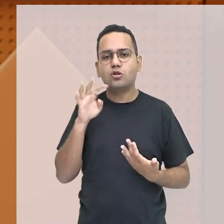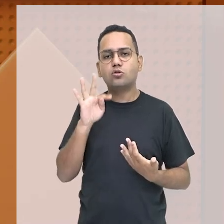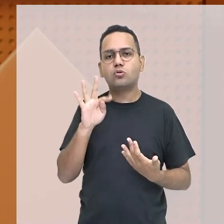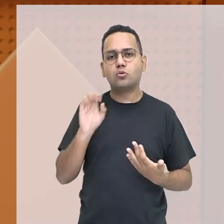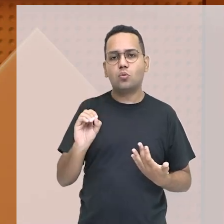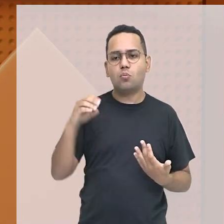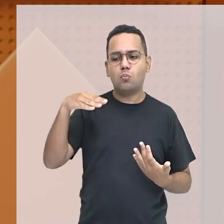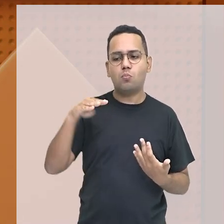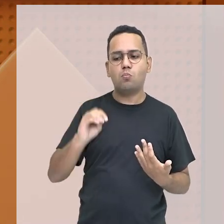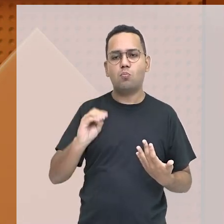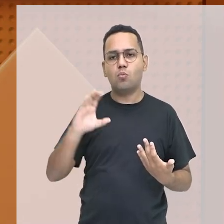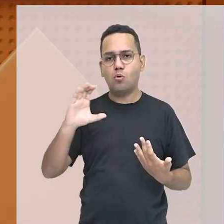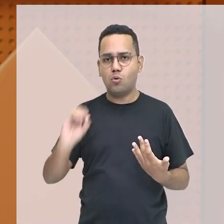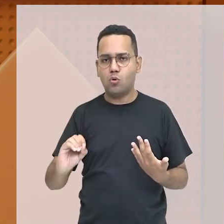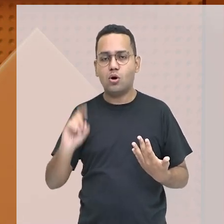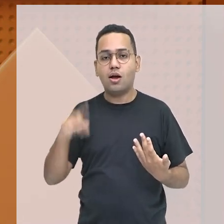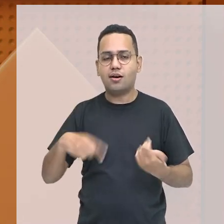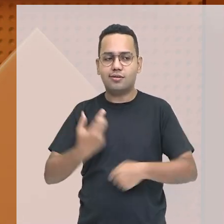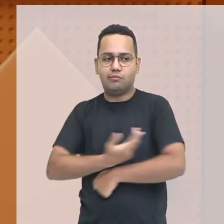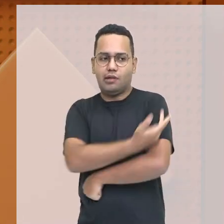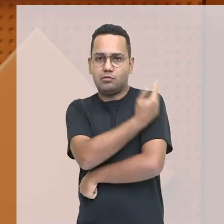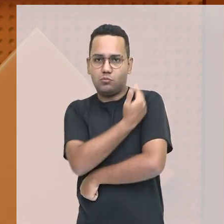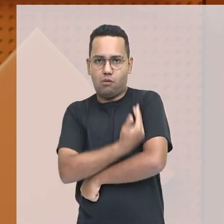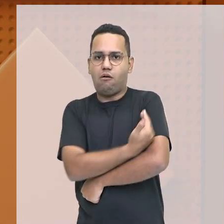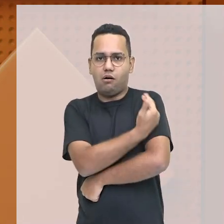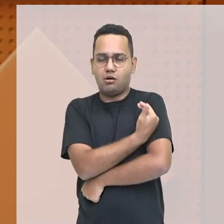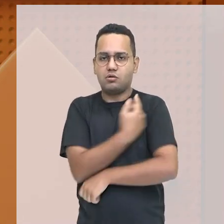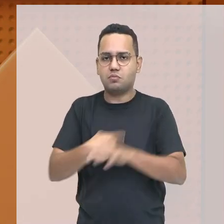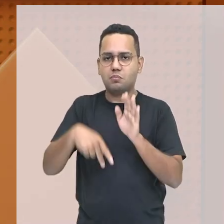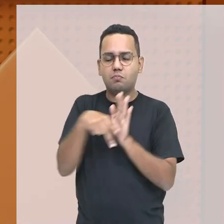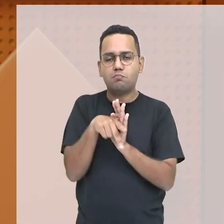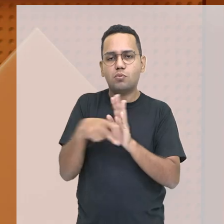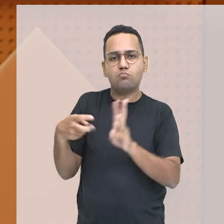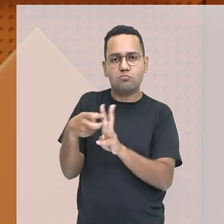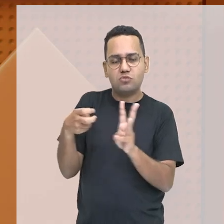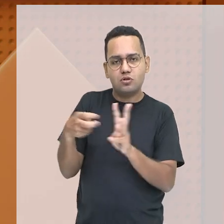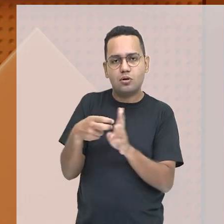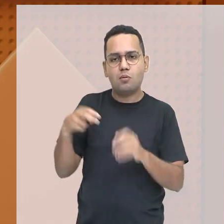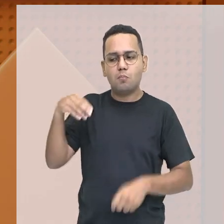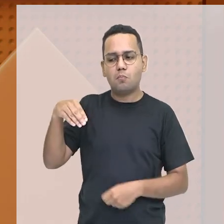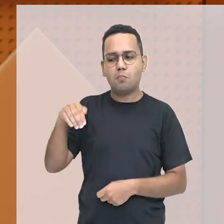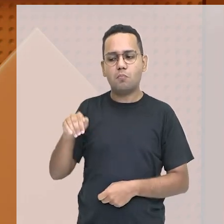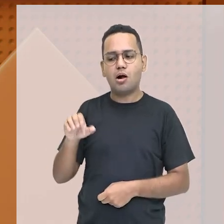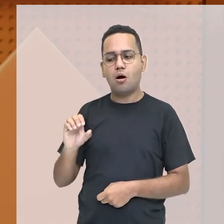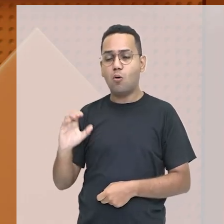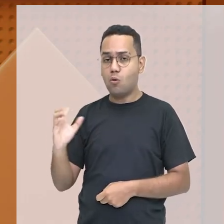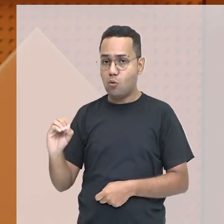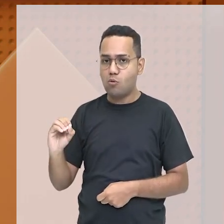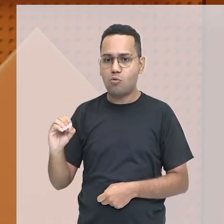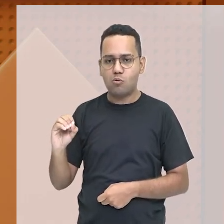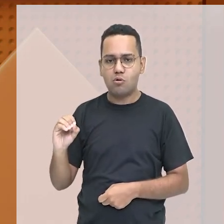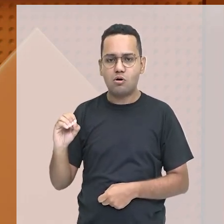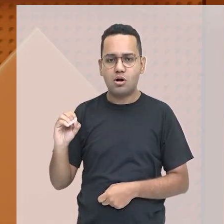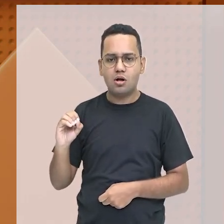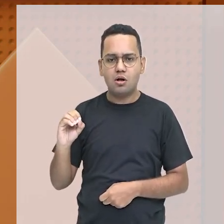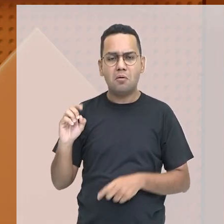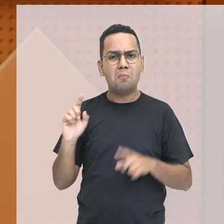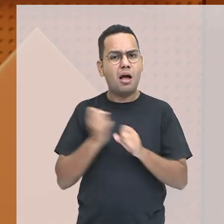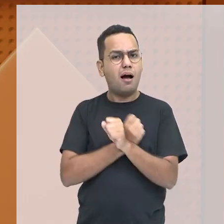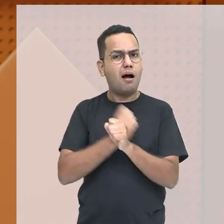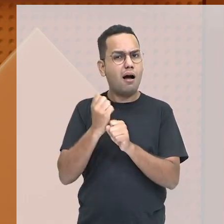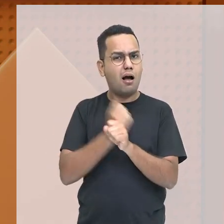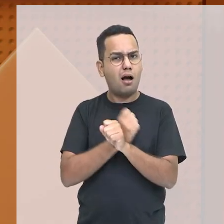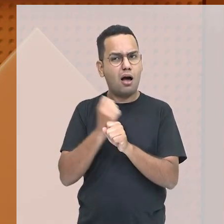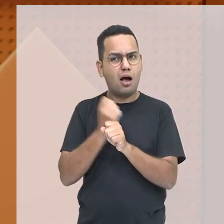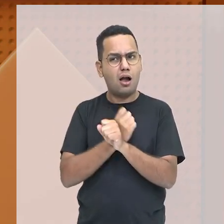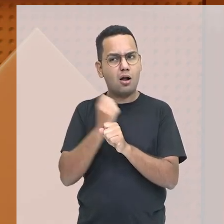Aquela tatuagem lá que os maoris utilizam, que é um traço cultural que vem de muito tempo